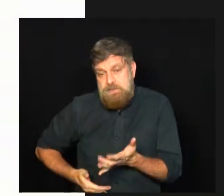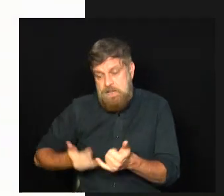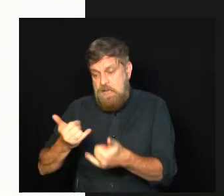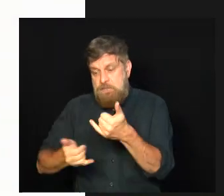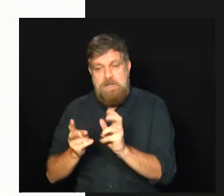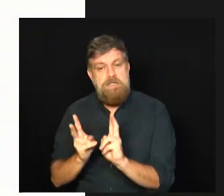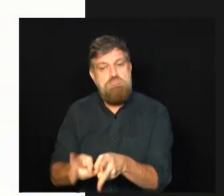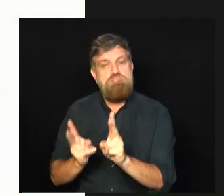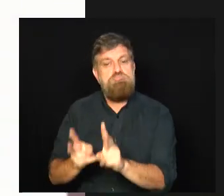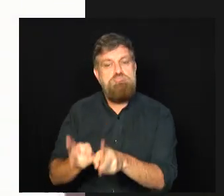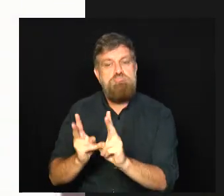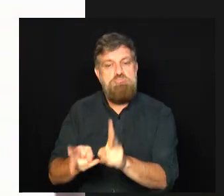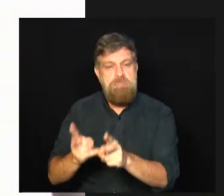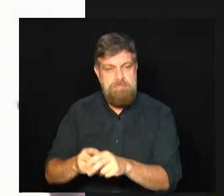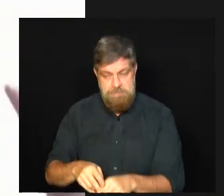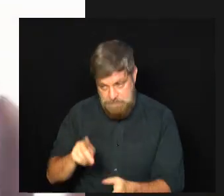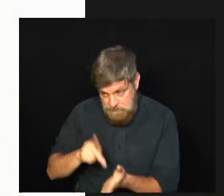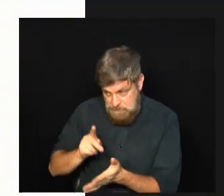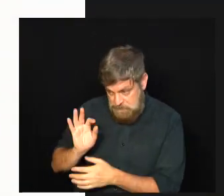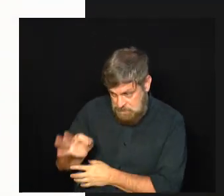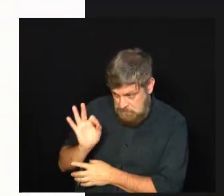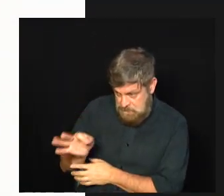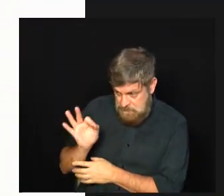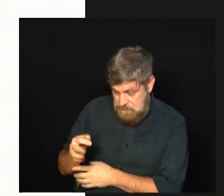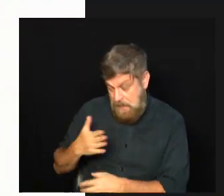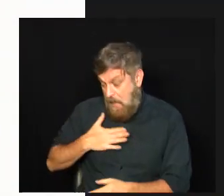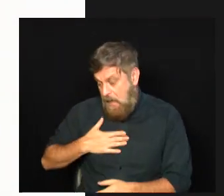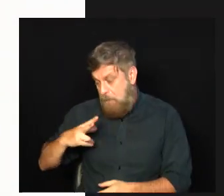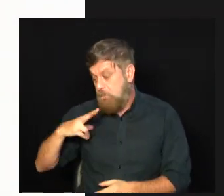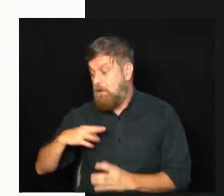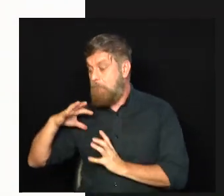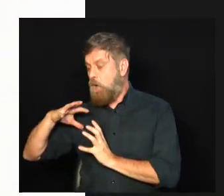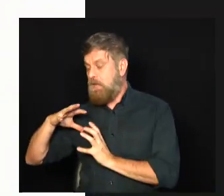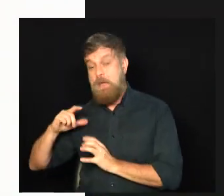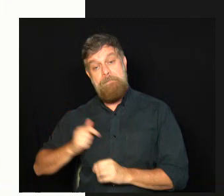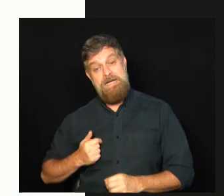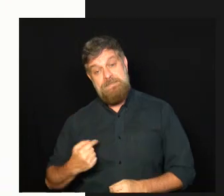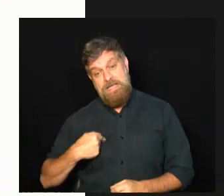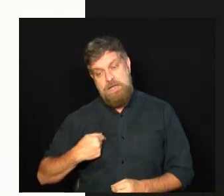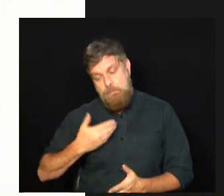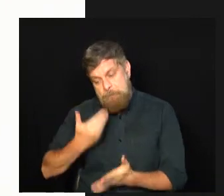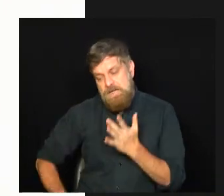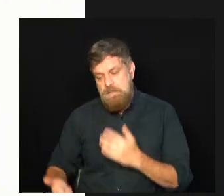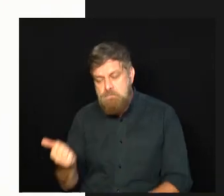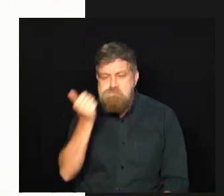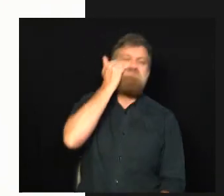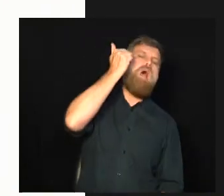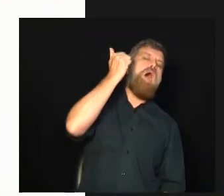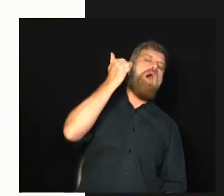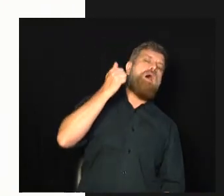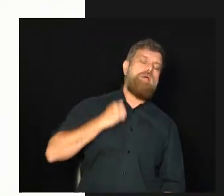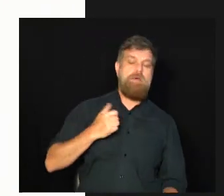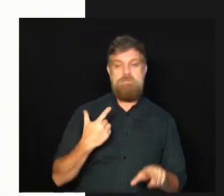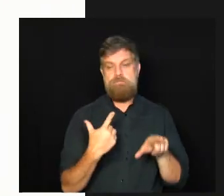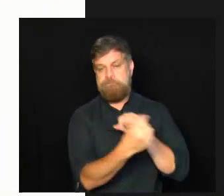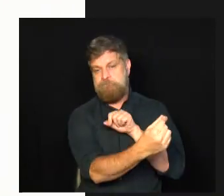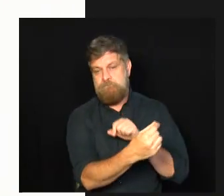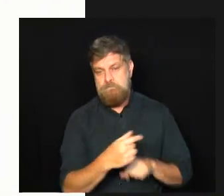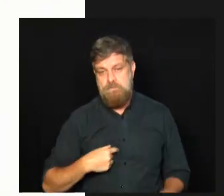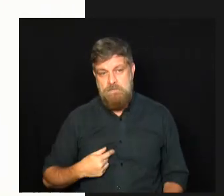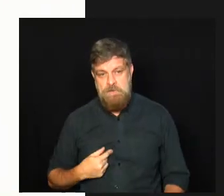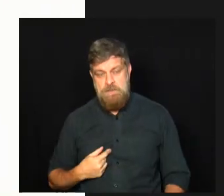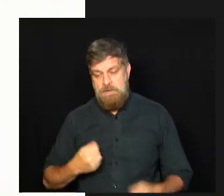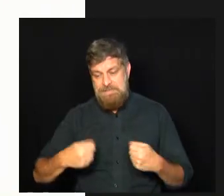mais. Não é assim? Então, a criança aprende que para viver em comunidade precisamos